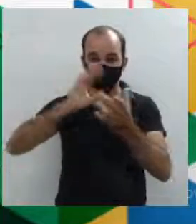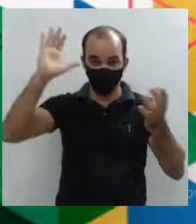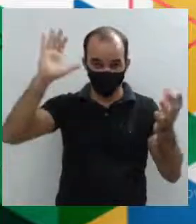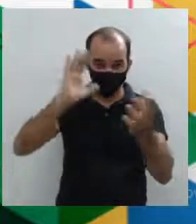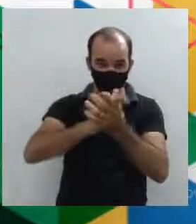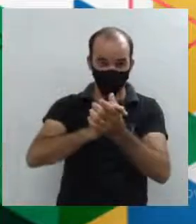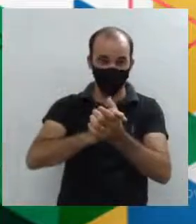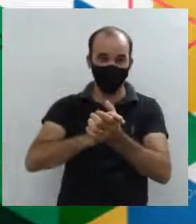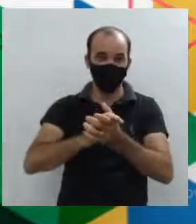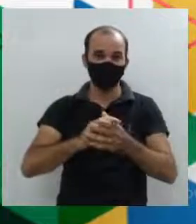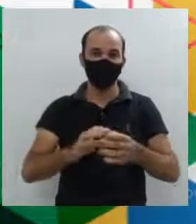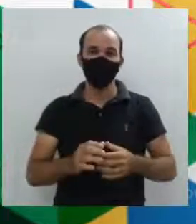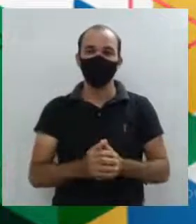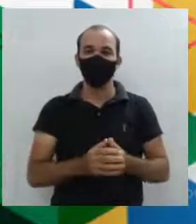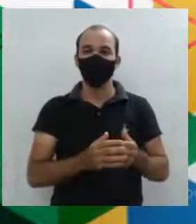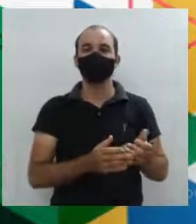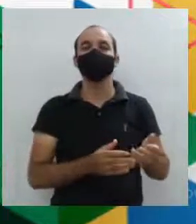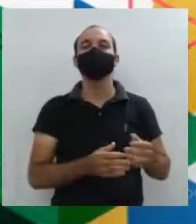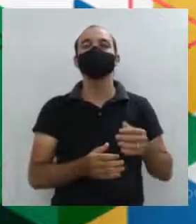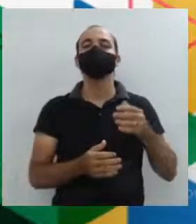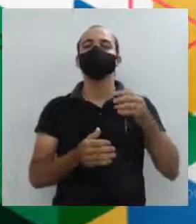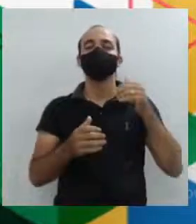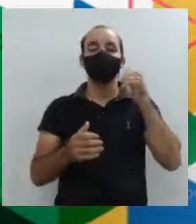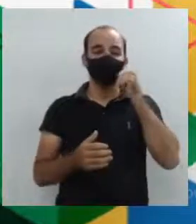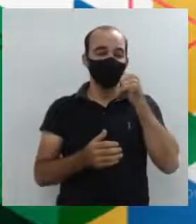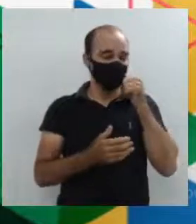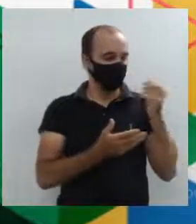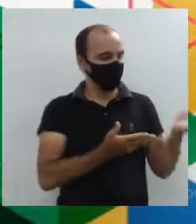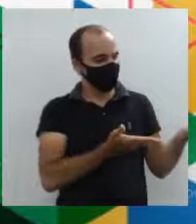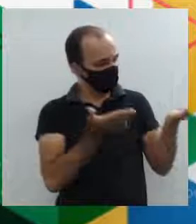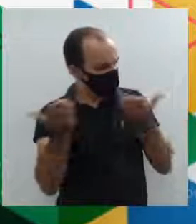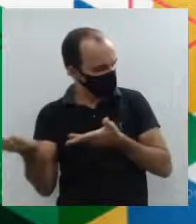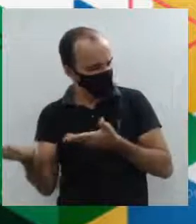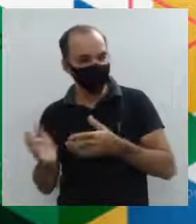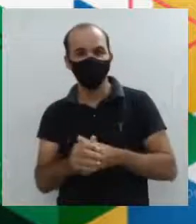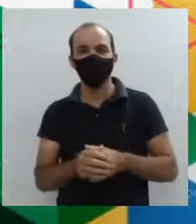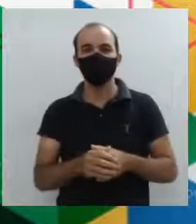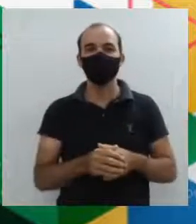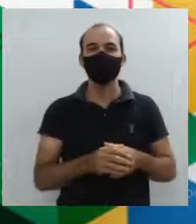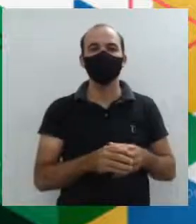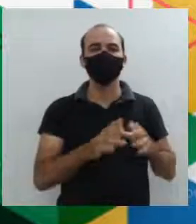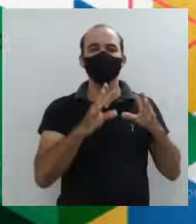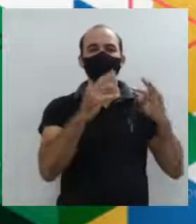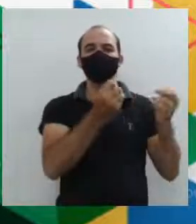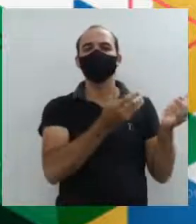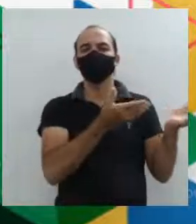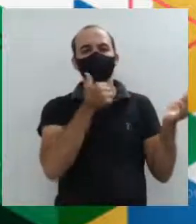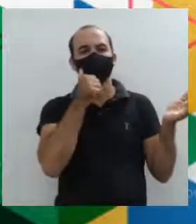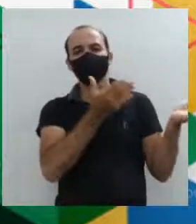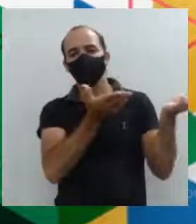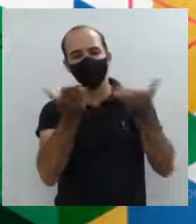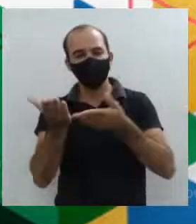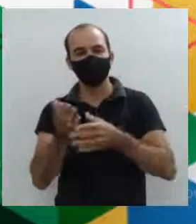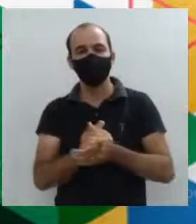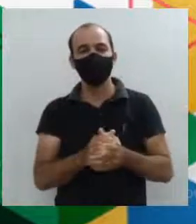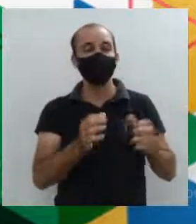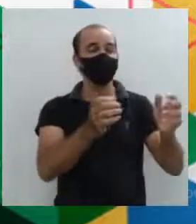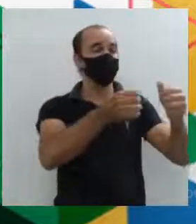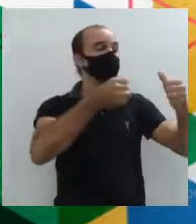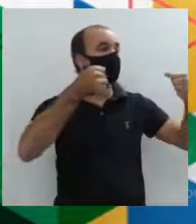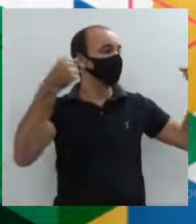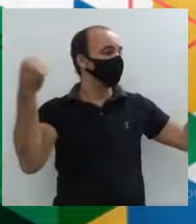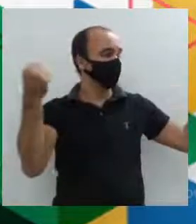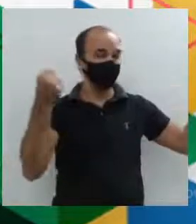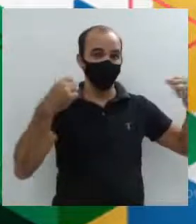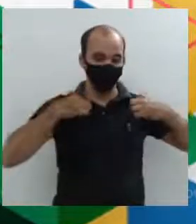guarda-roupa, olham e dizem assim, tem ali 45 vestidos, 50 saias,